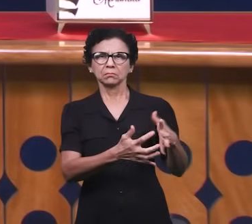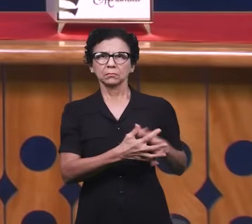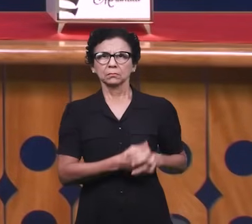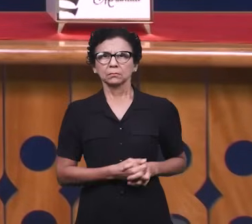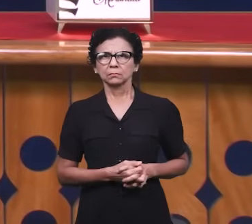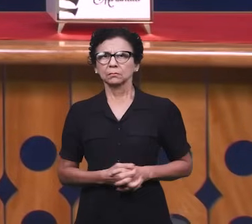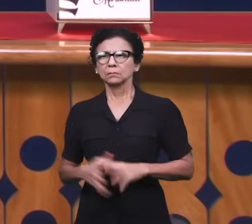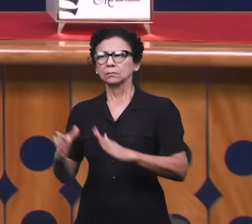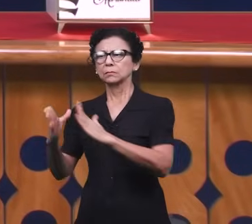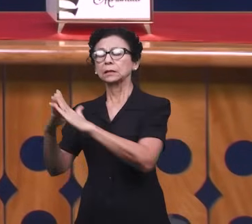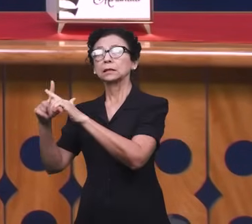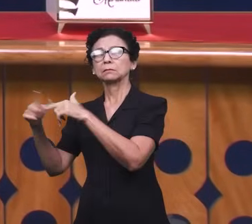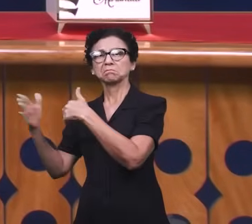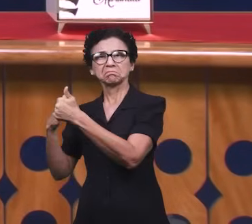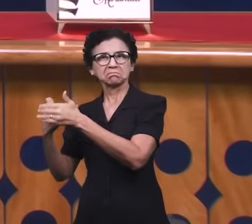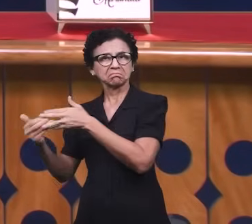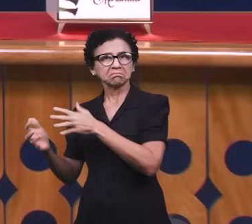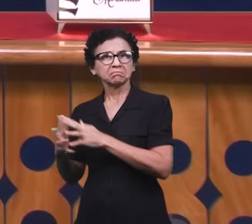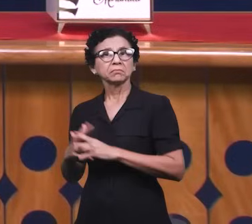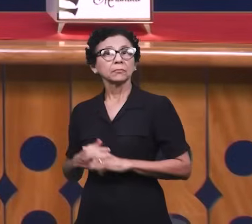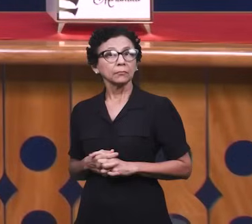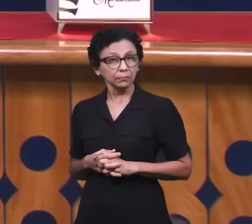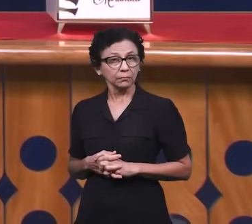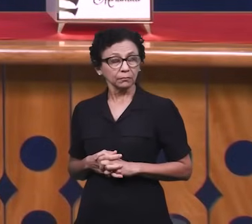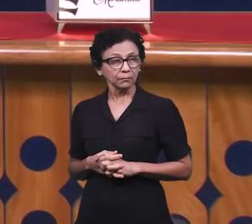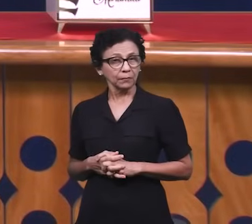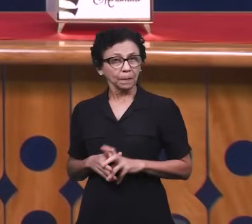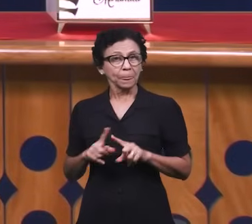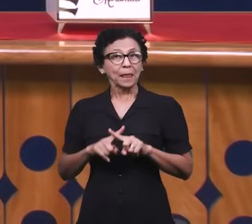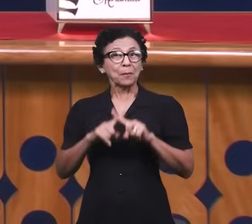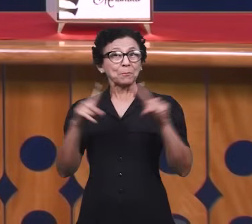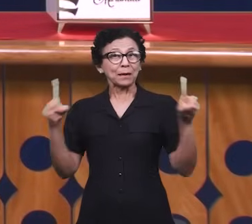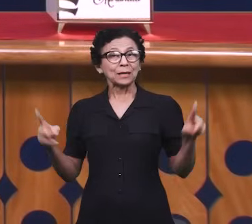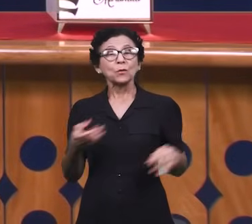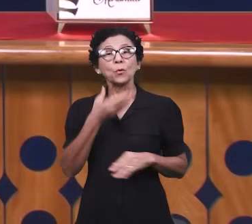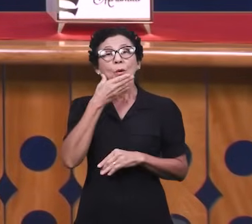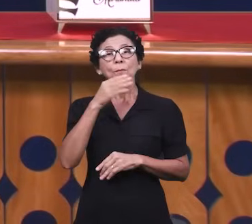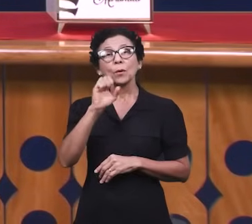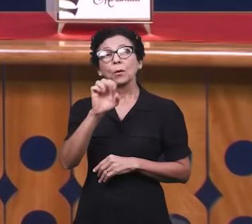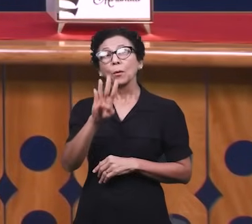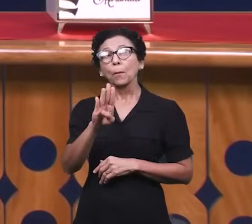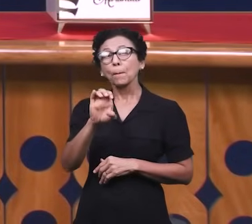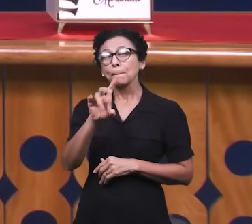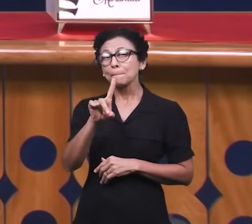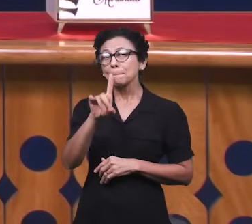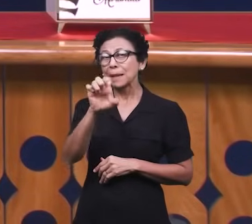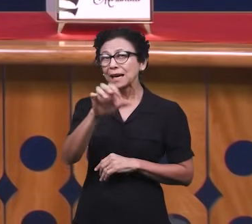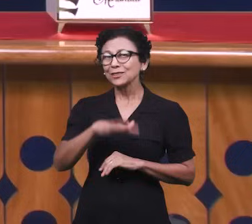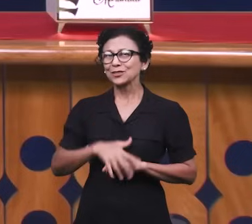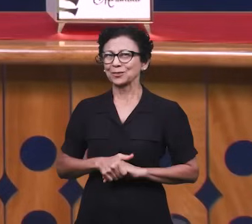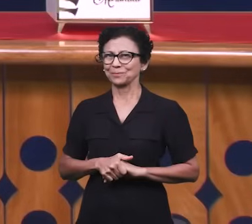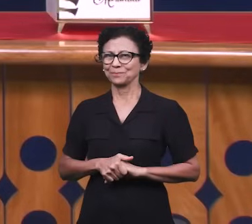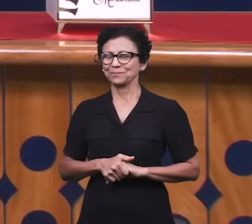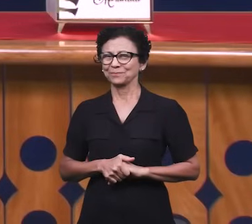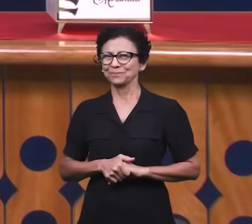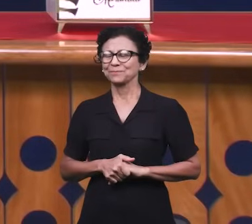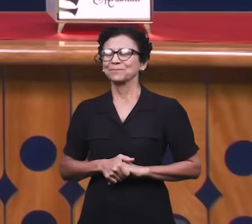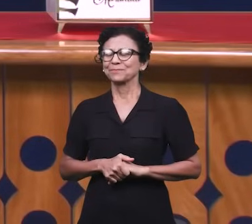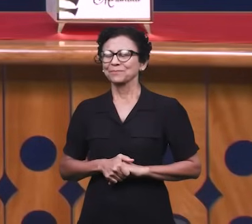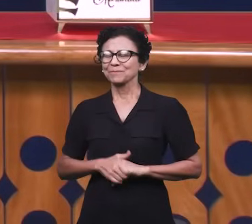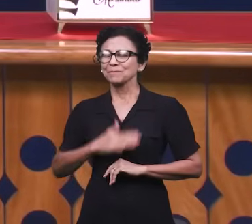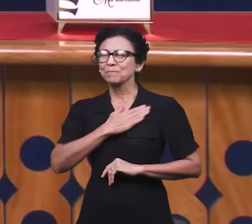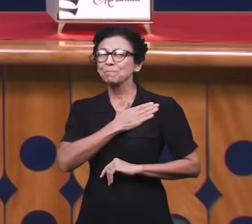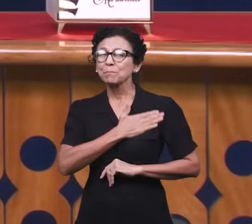os átrios do Senhor, que honra está na casa do Senhor. Esse lugar aqui, que é a presença de Deus, é